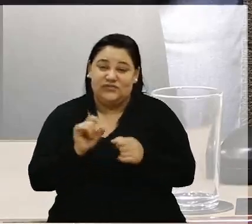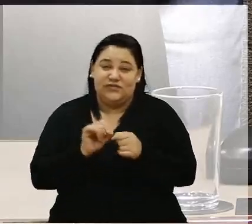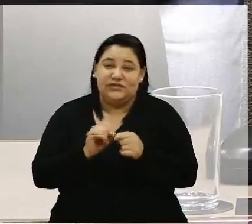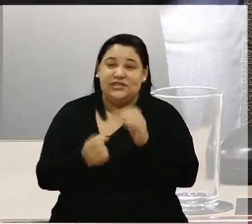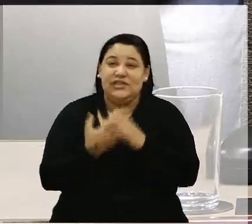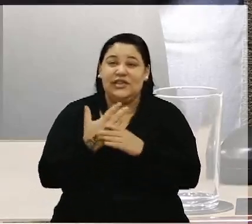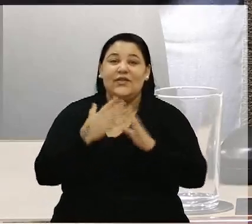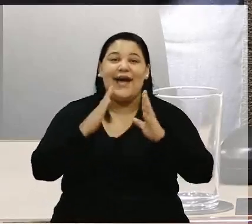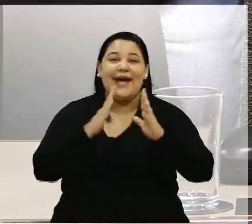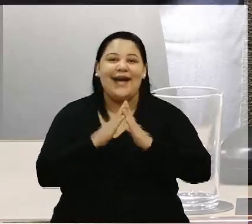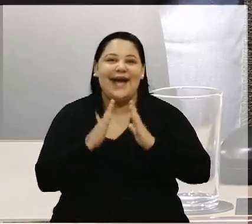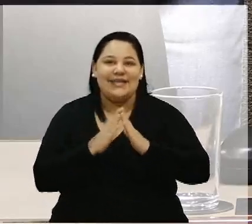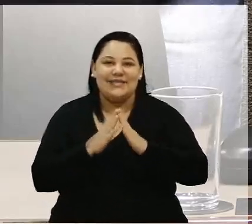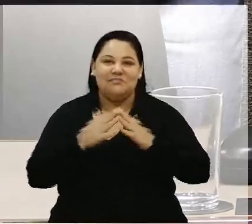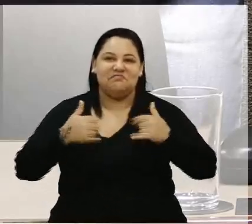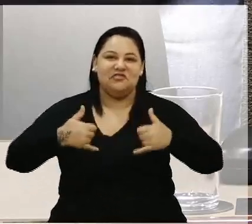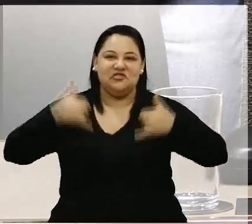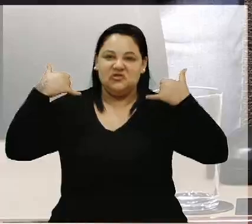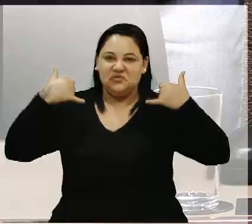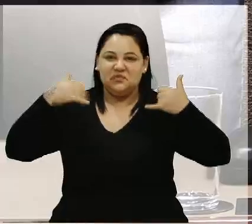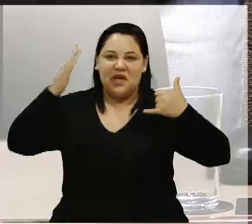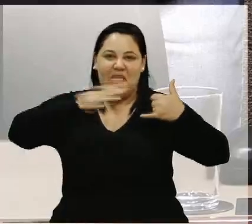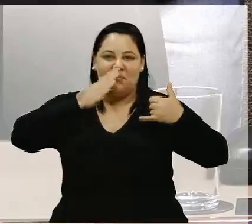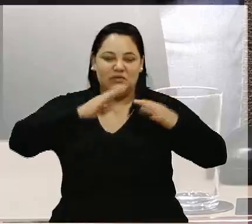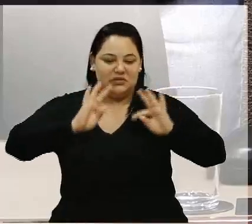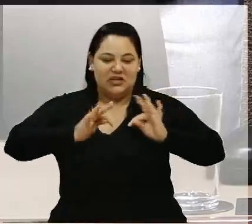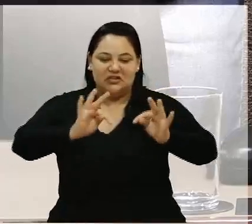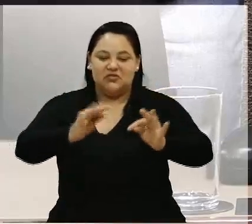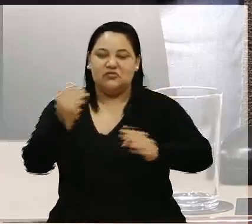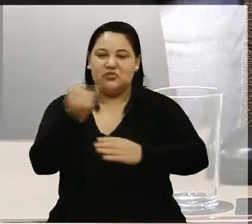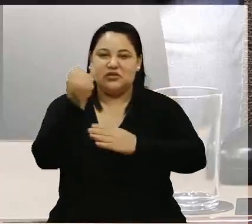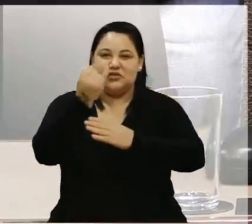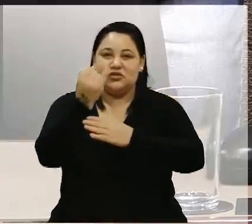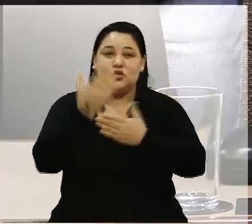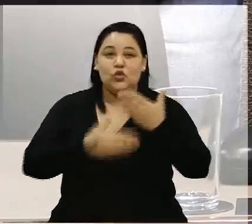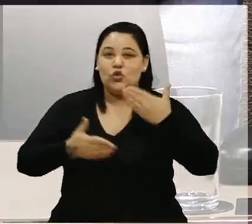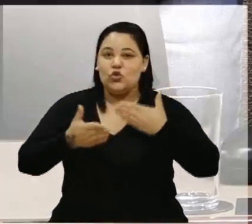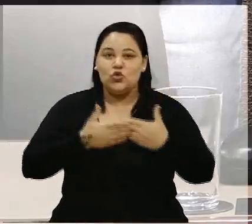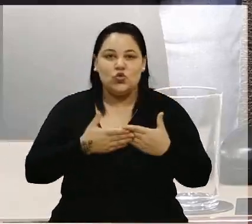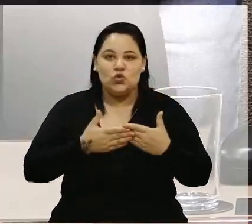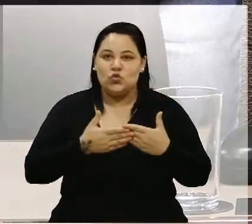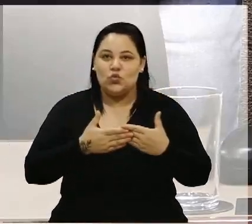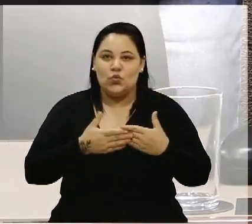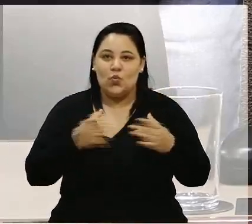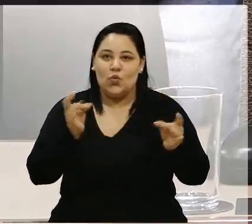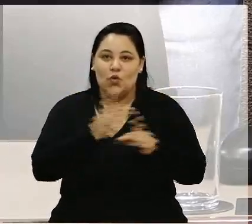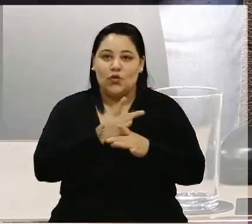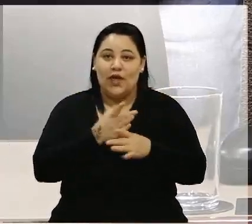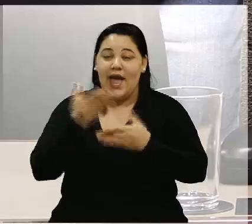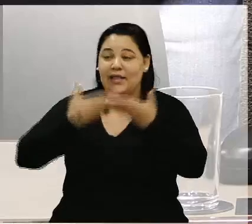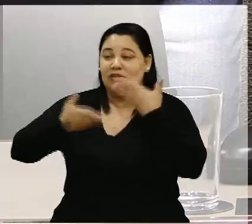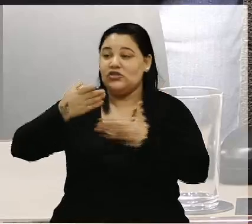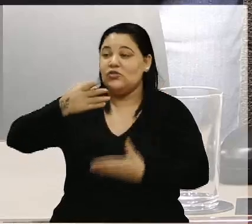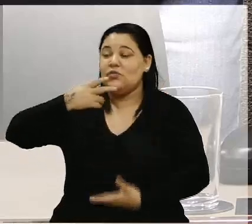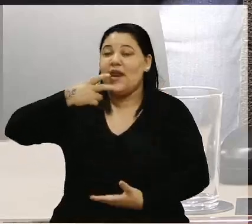casas extremamente modernas, com tecnologia de ponta, que tudo é atendido pela voz da pessoa,